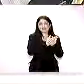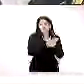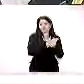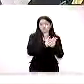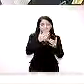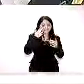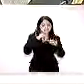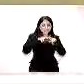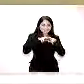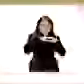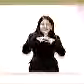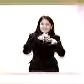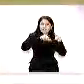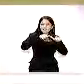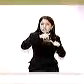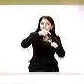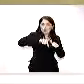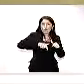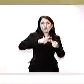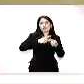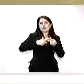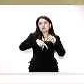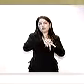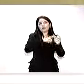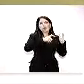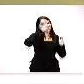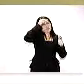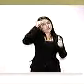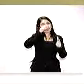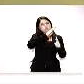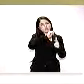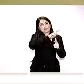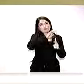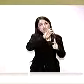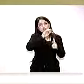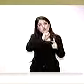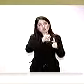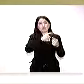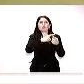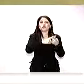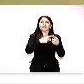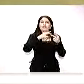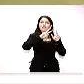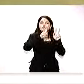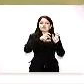apreciação mais aprofundada sobre os contratos e exame firmados pela prefeitura de Barretos amparados na inexibilidade de licitação visando a prestação de serviços